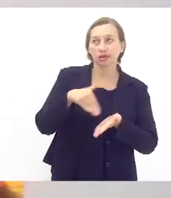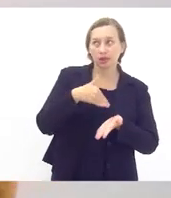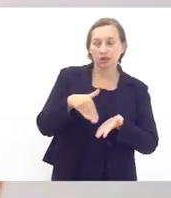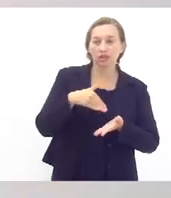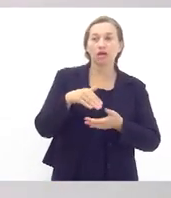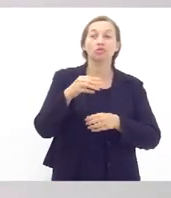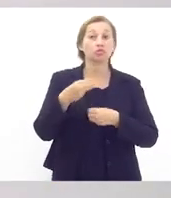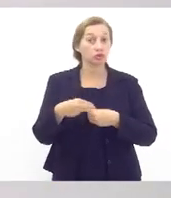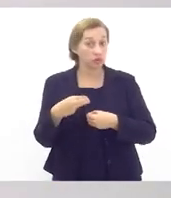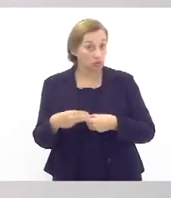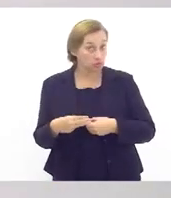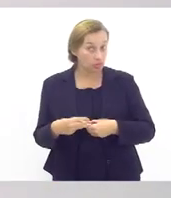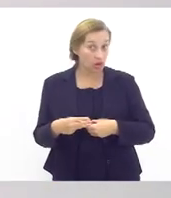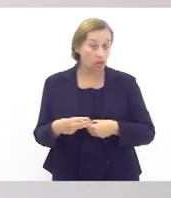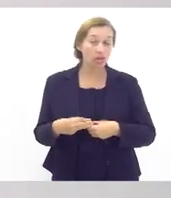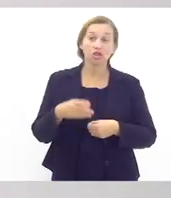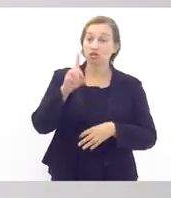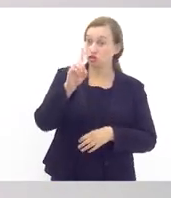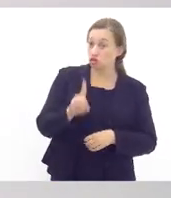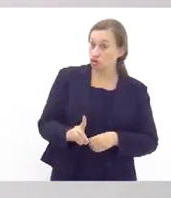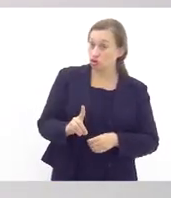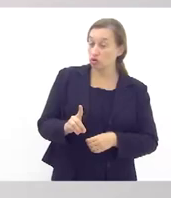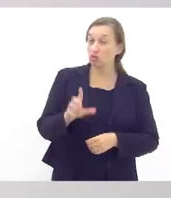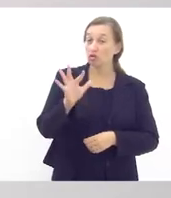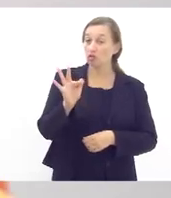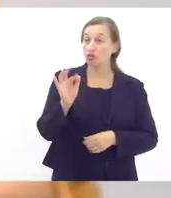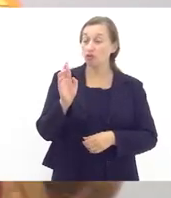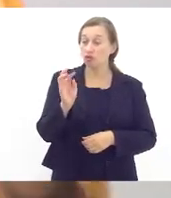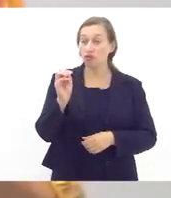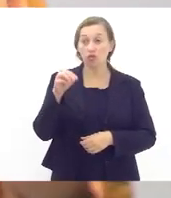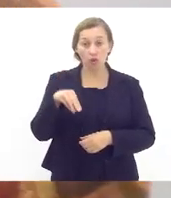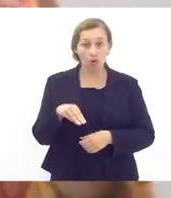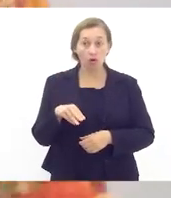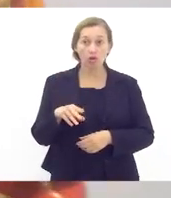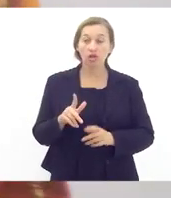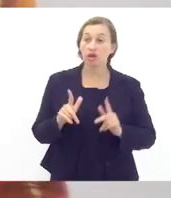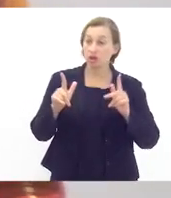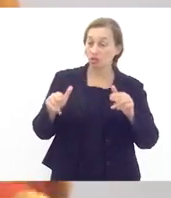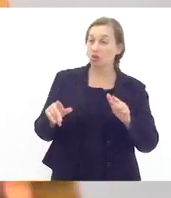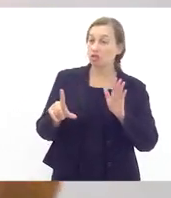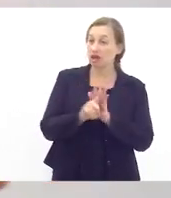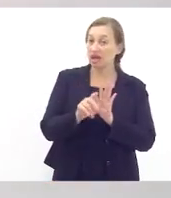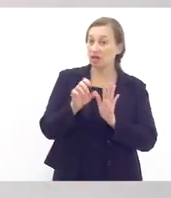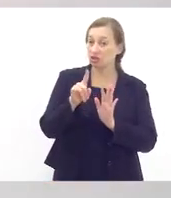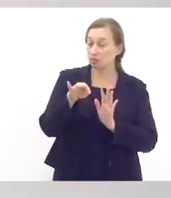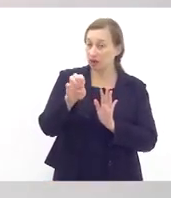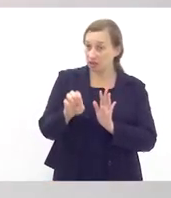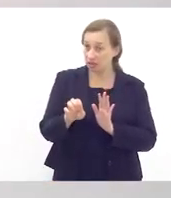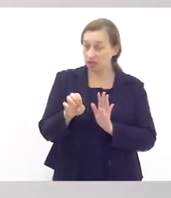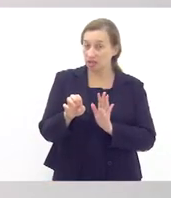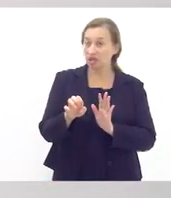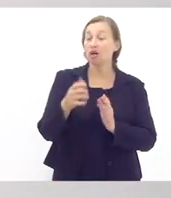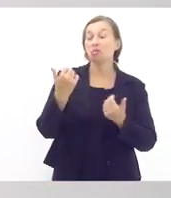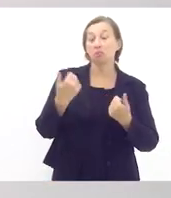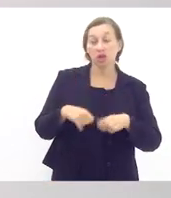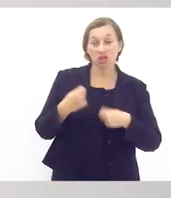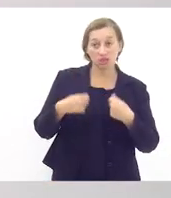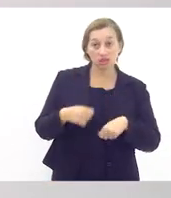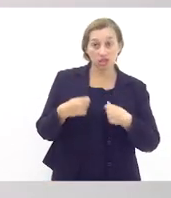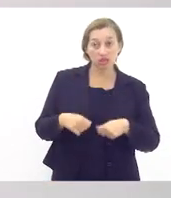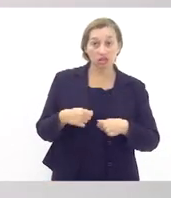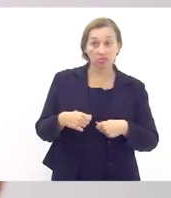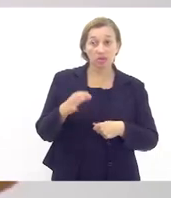municipais através da Diretoria de fórum que assim como foi na lei de Blanc nós precisamos estar